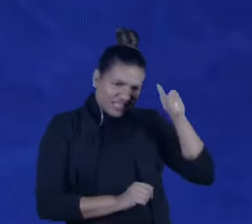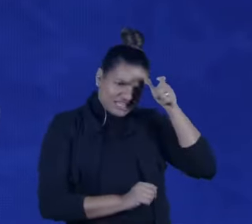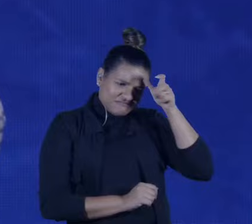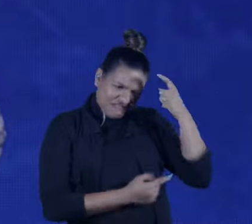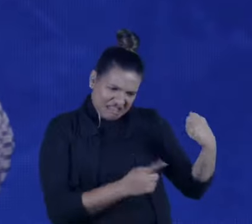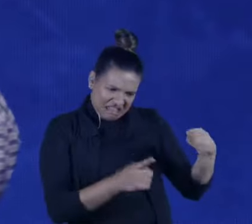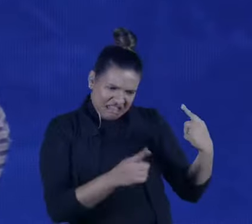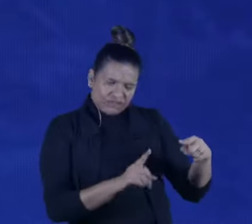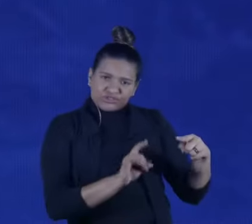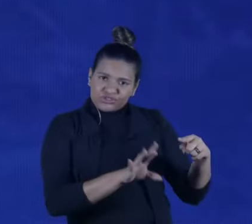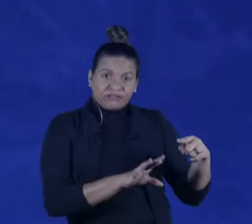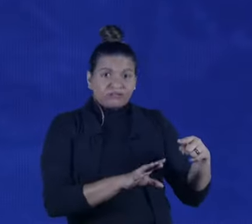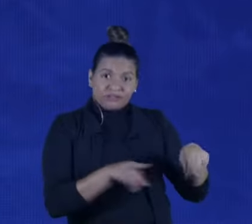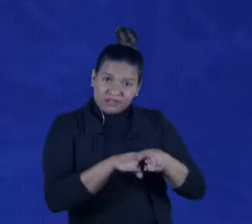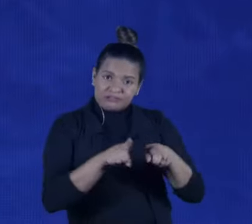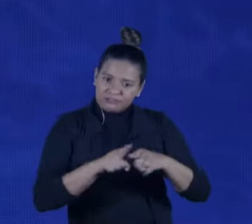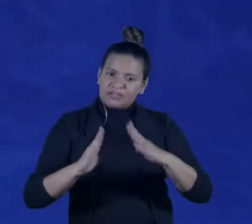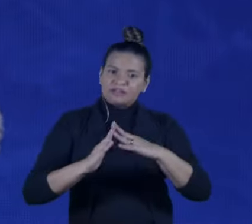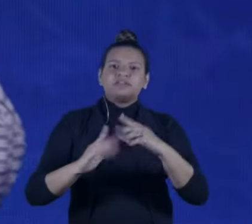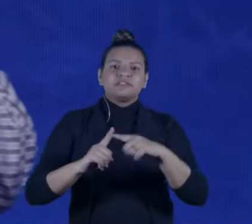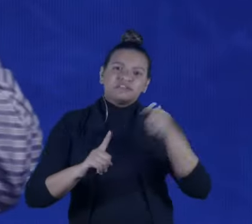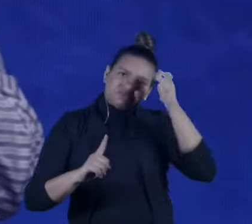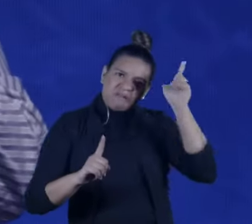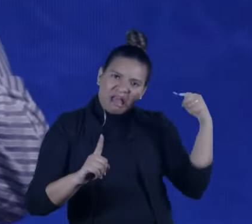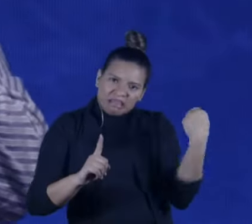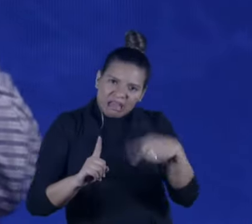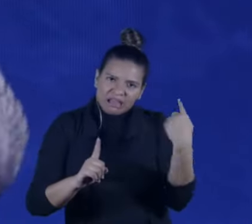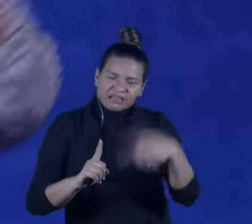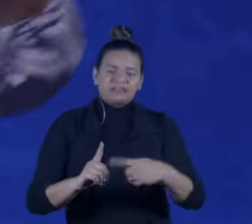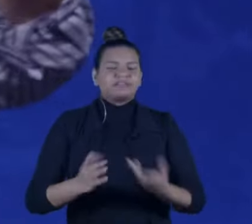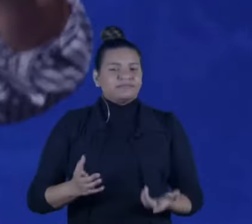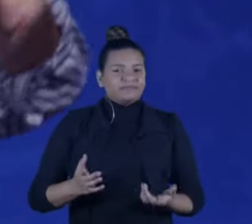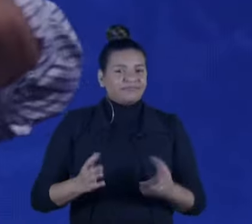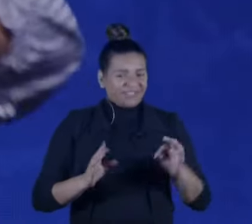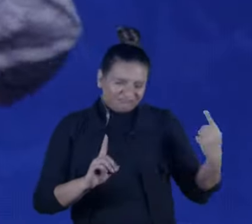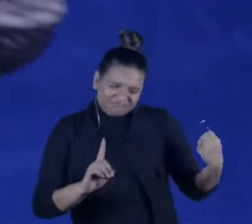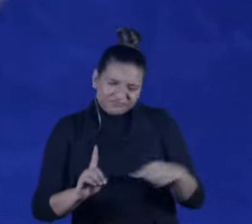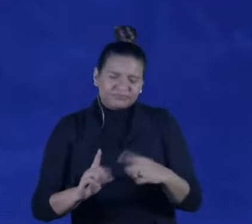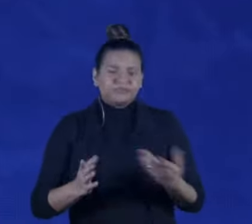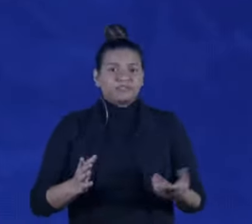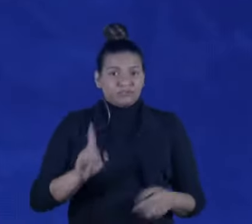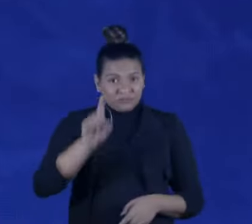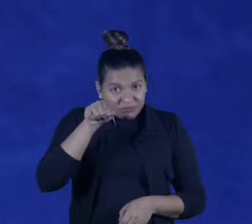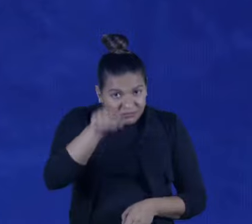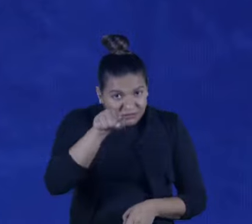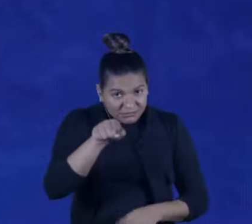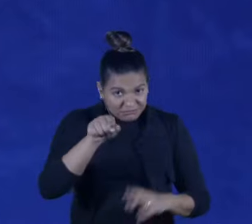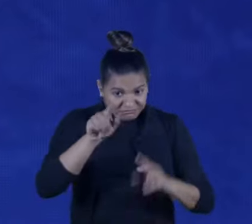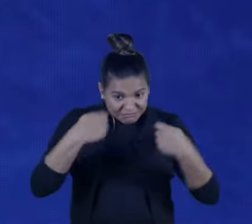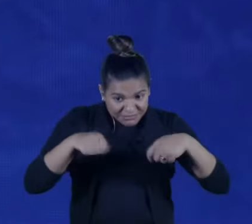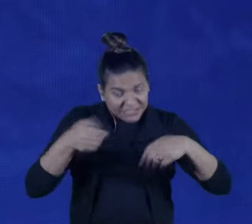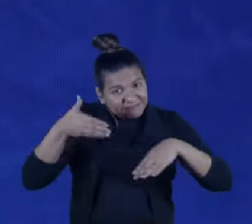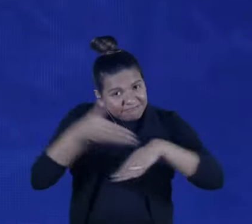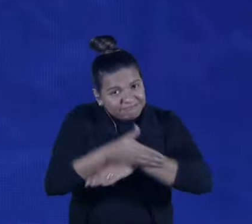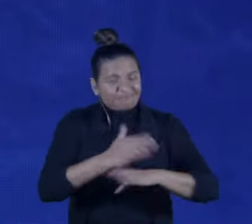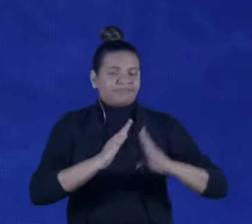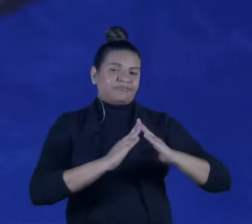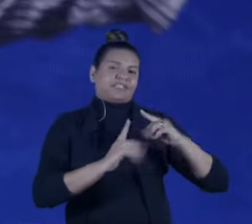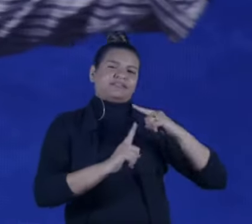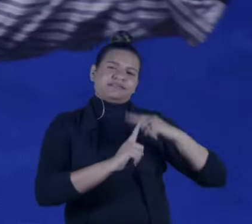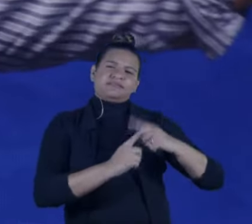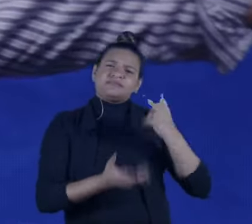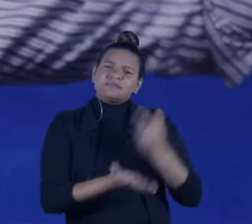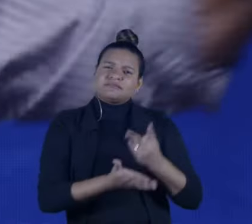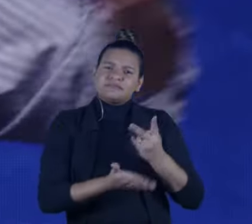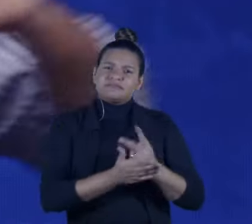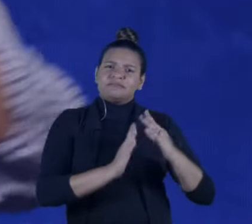Por isso você como indivíduo, você como família, precisa estar dentro da igreja de Cristo, debaixo